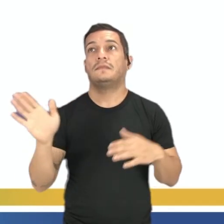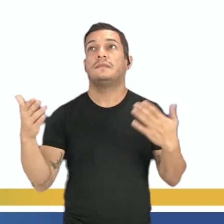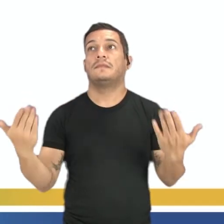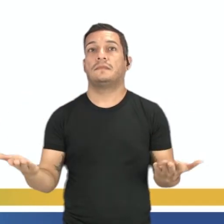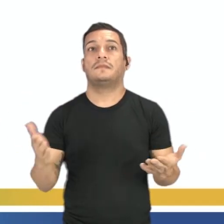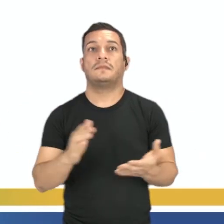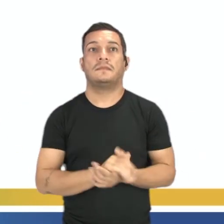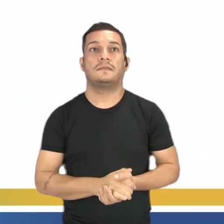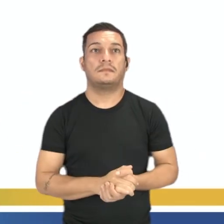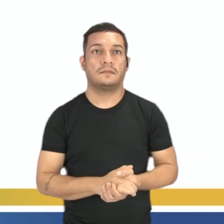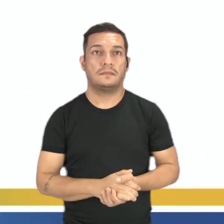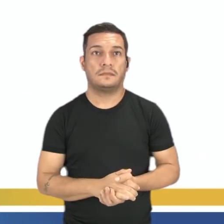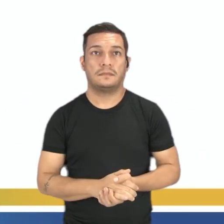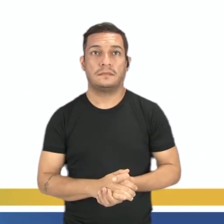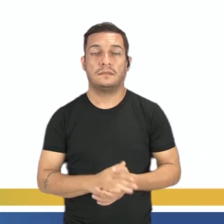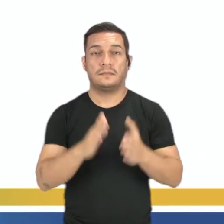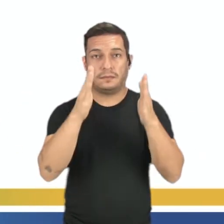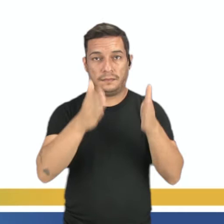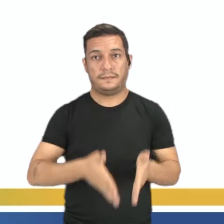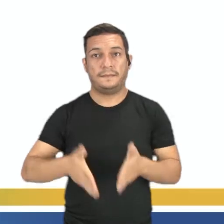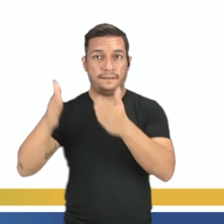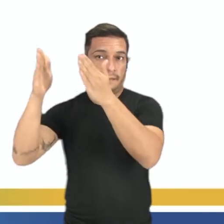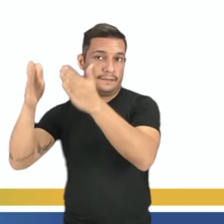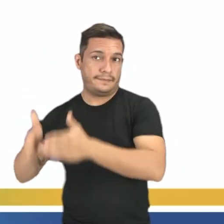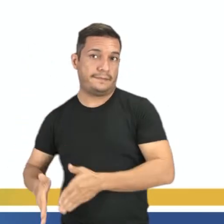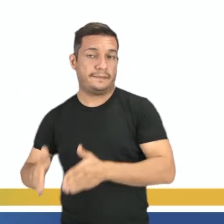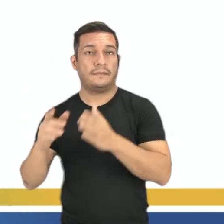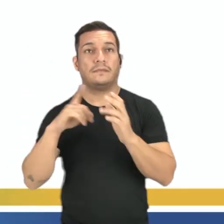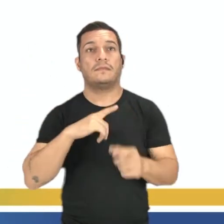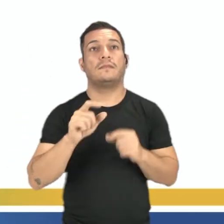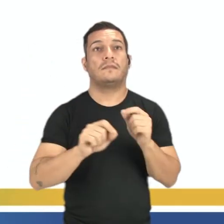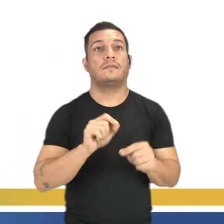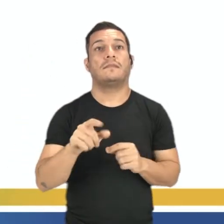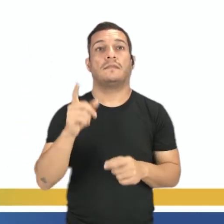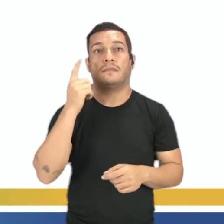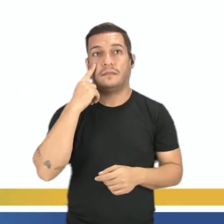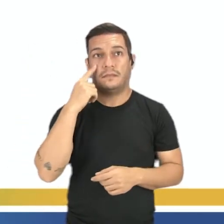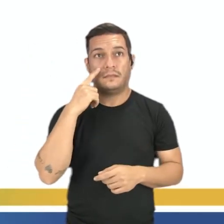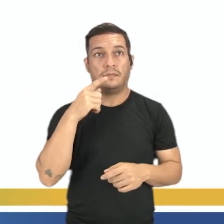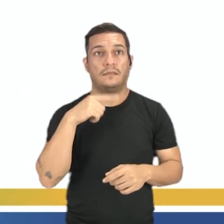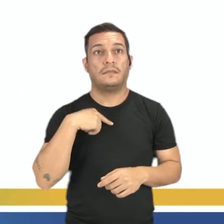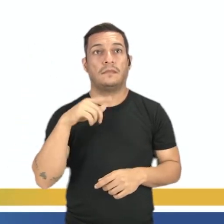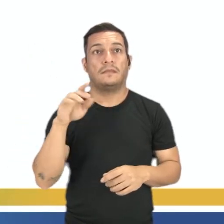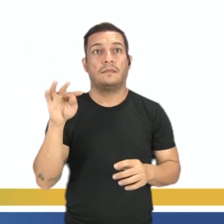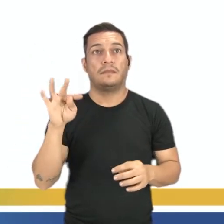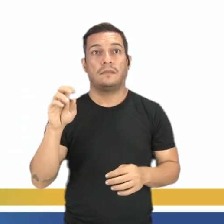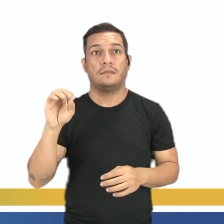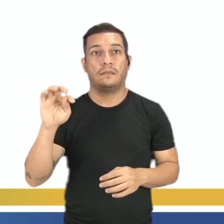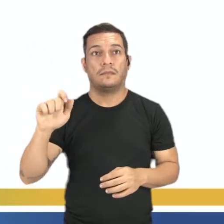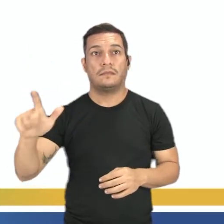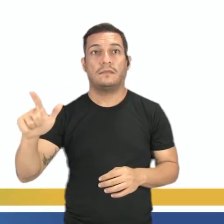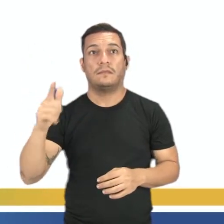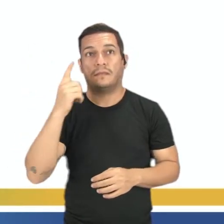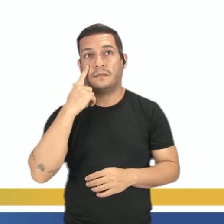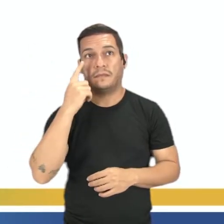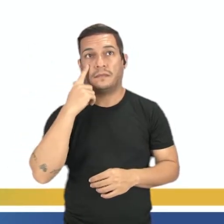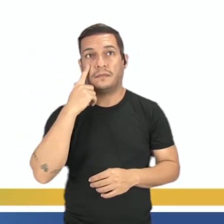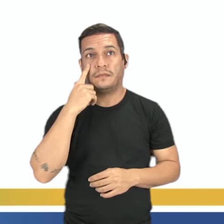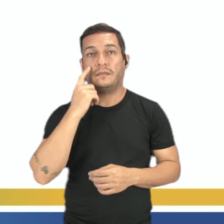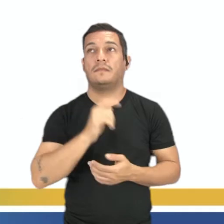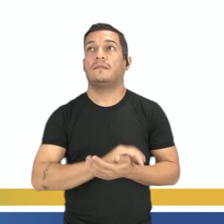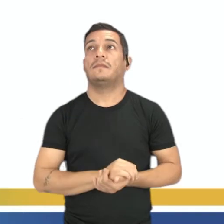são essas? A área lateral, nós vamos trabalhar e também vamos ver através da área total. A área